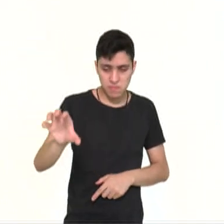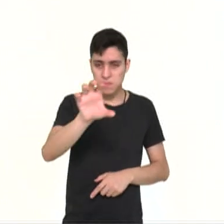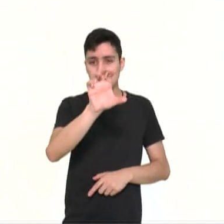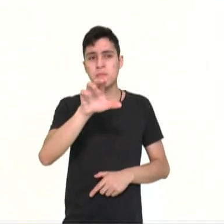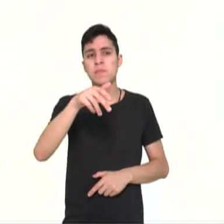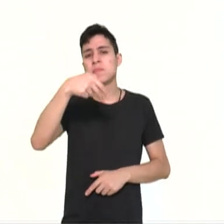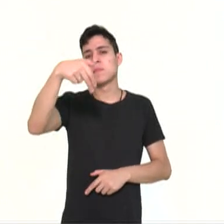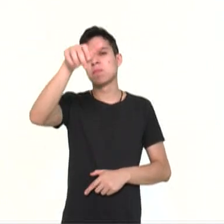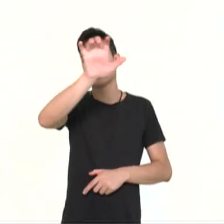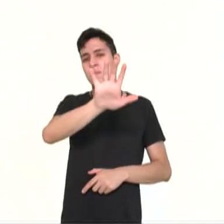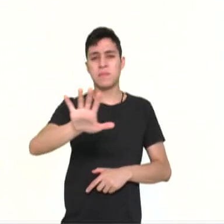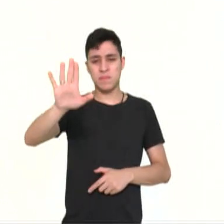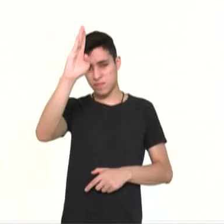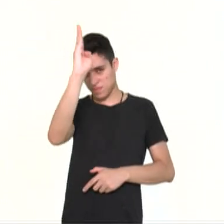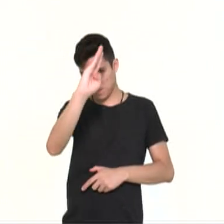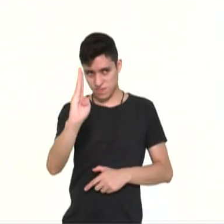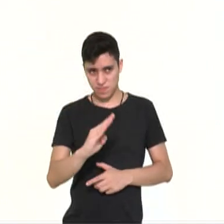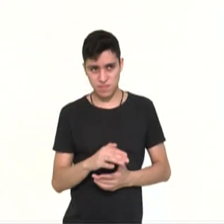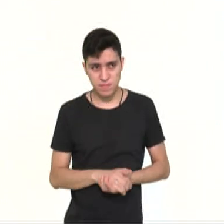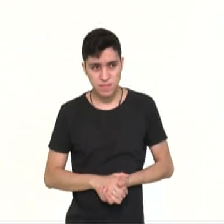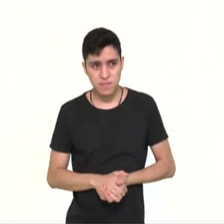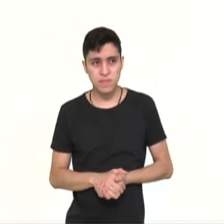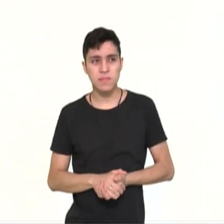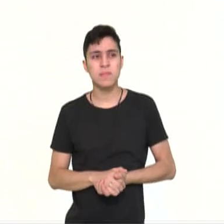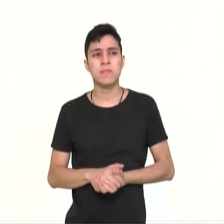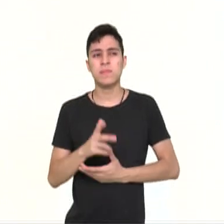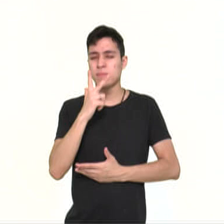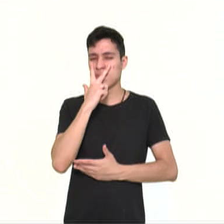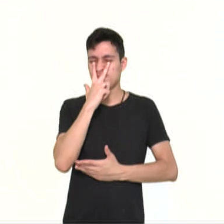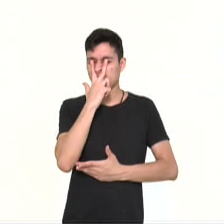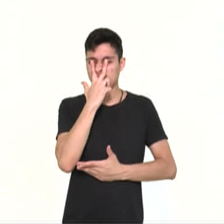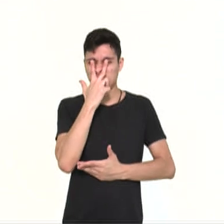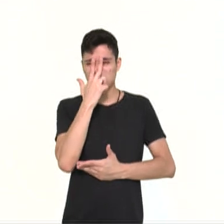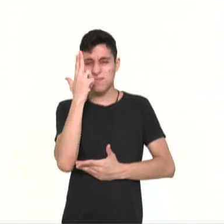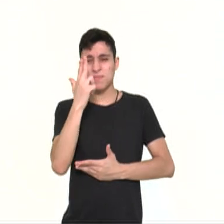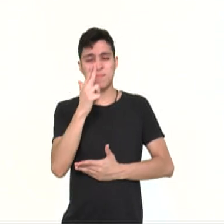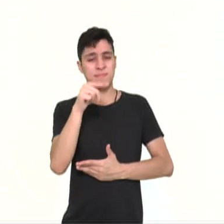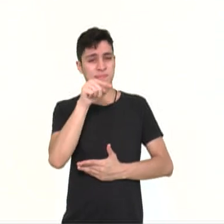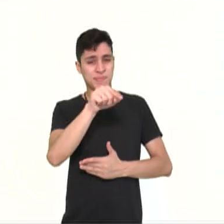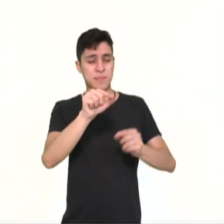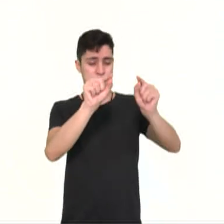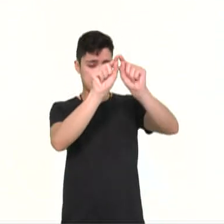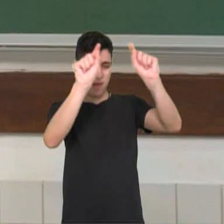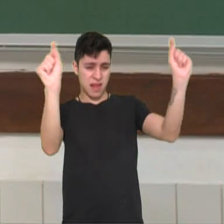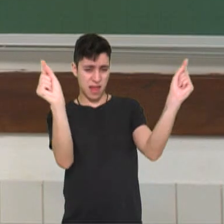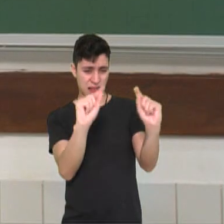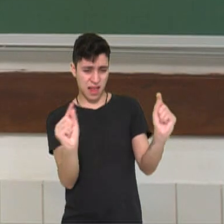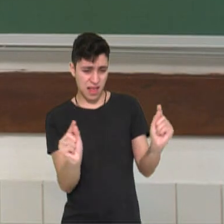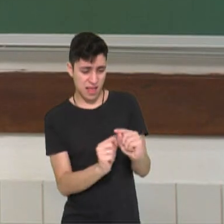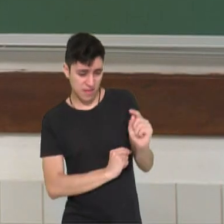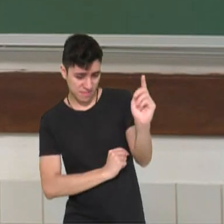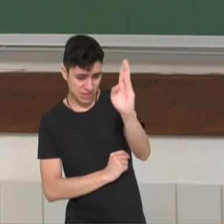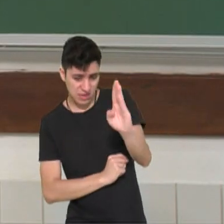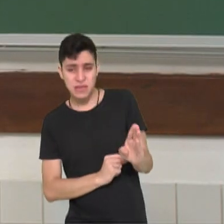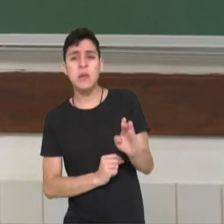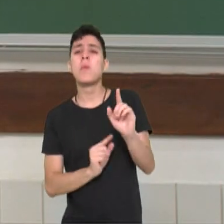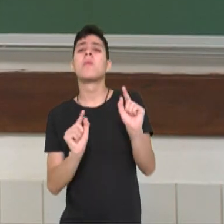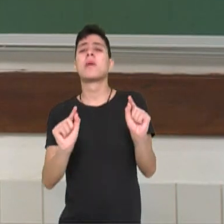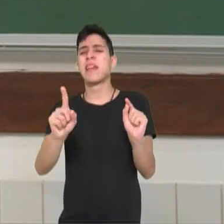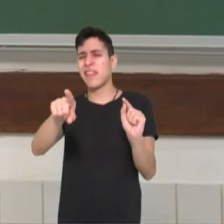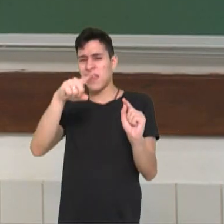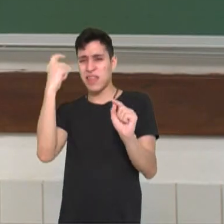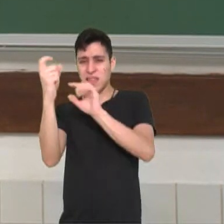região nordeste do Brasil, mas todo o país, né, todo o Brasil teve então essa influência dos bantus e